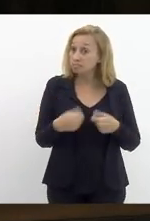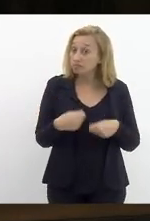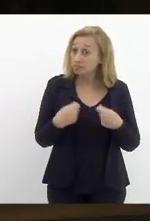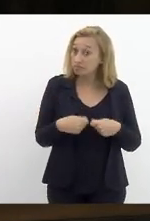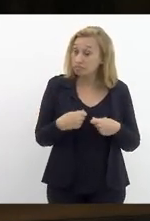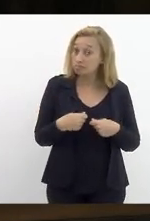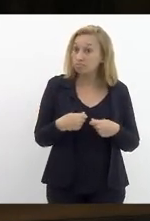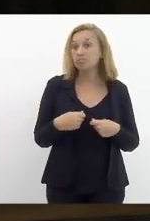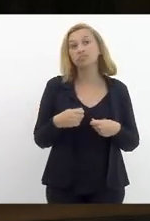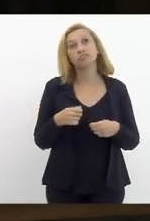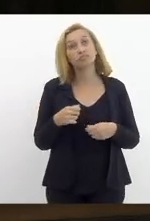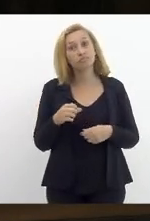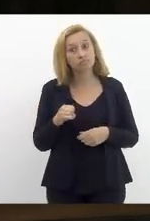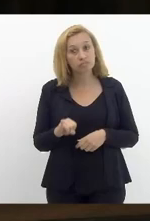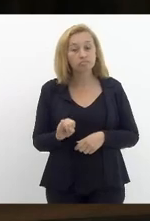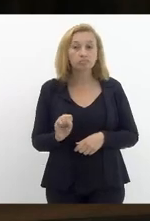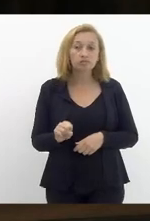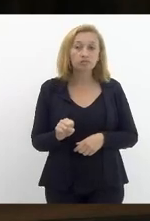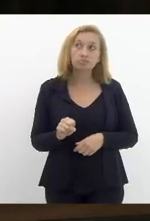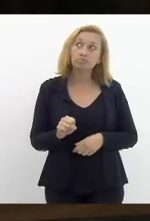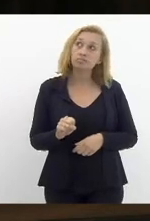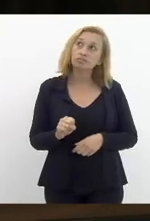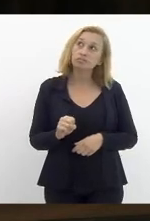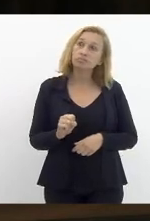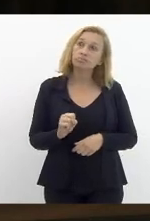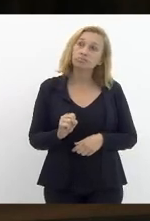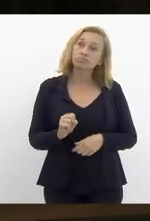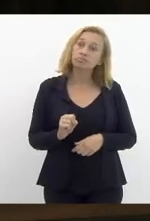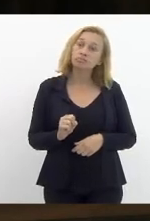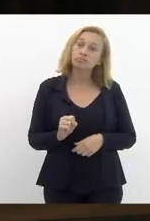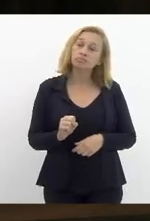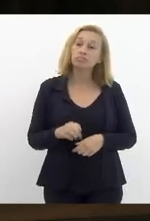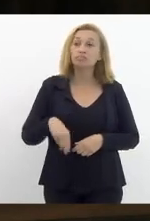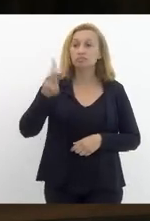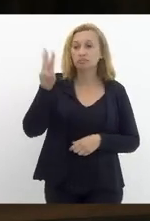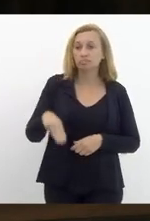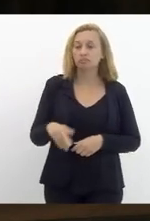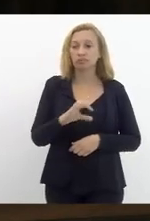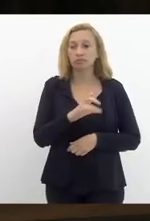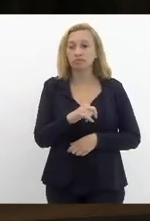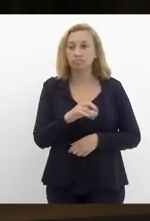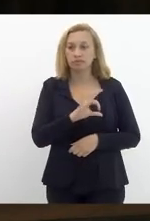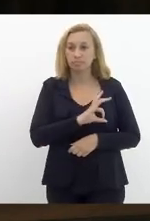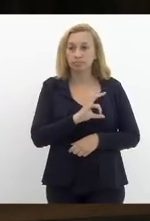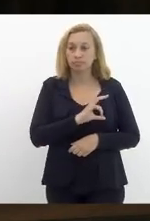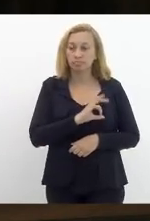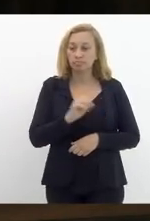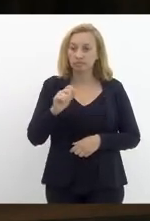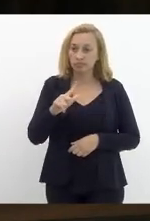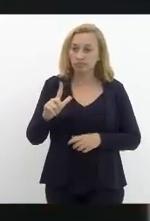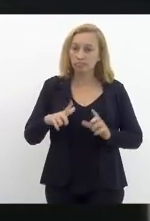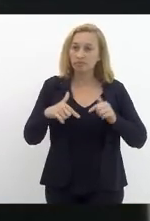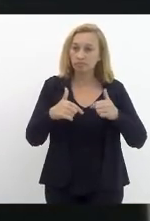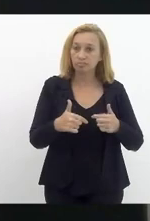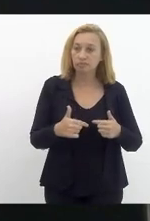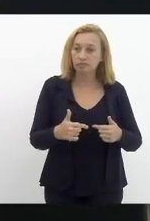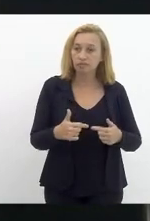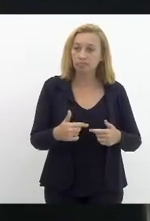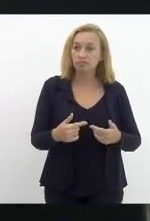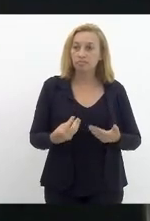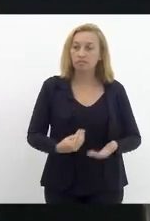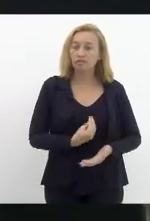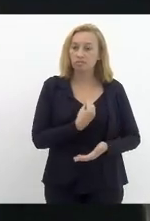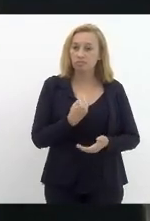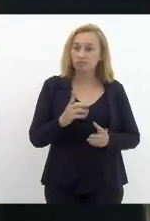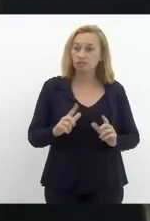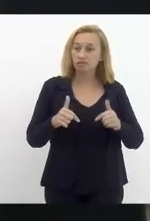Precisávamos, talvez, né? Talvez precisasse quem está na Polícia Civil fazer o gesto, porque a vida é feita de